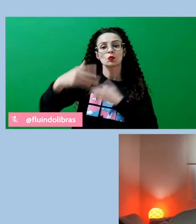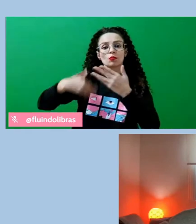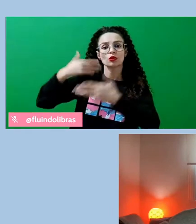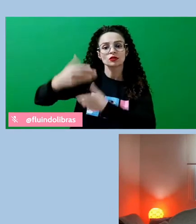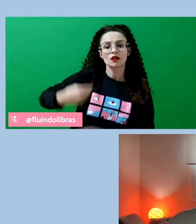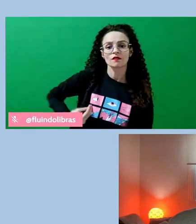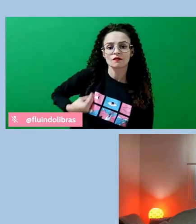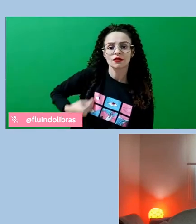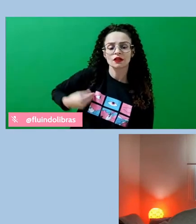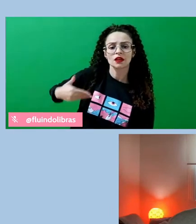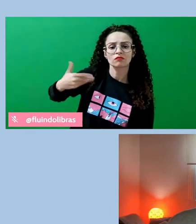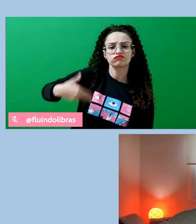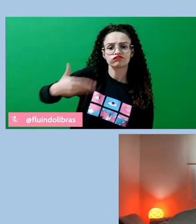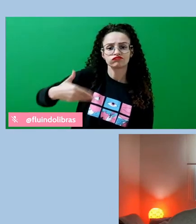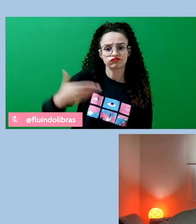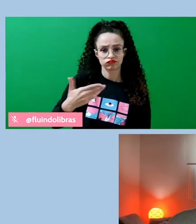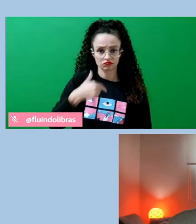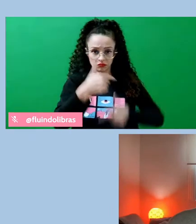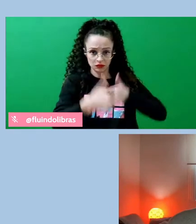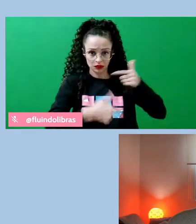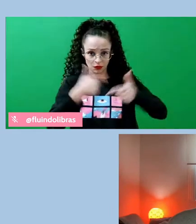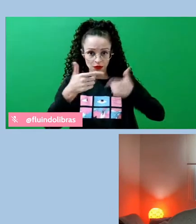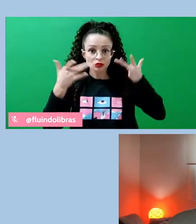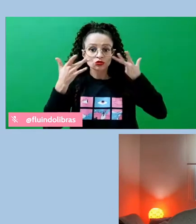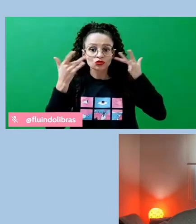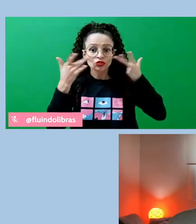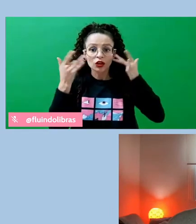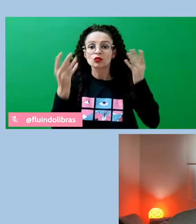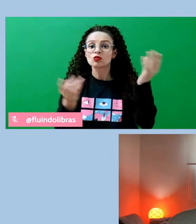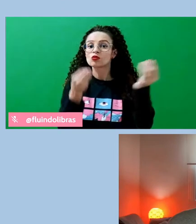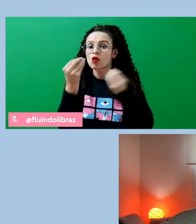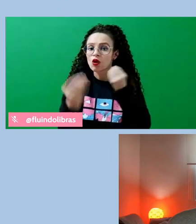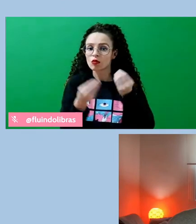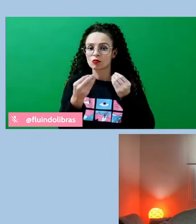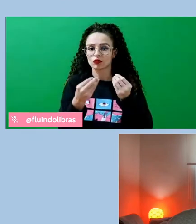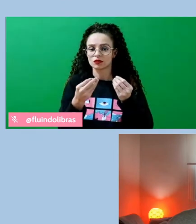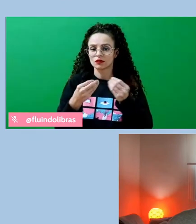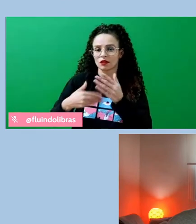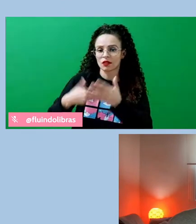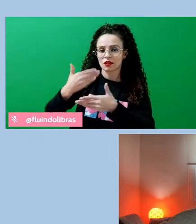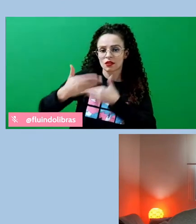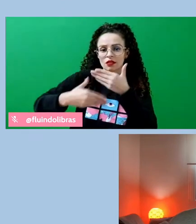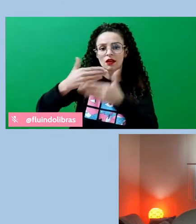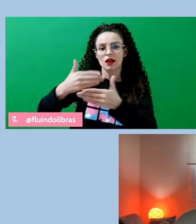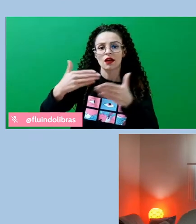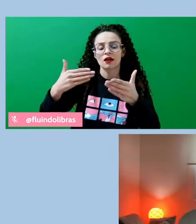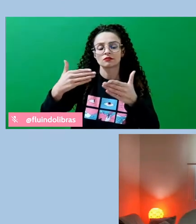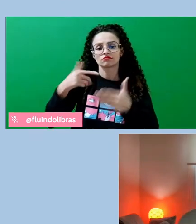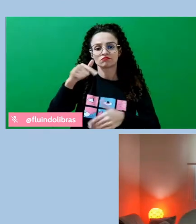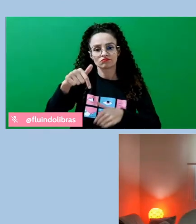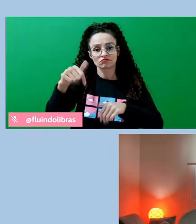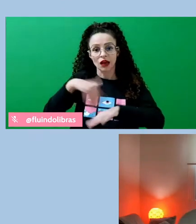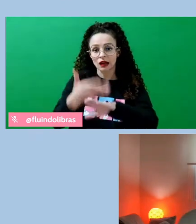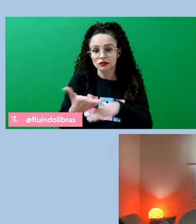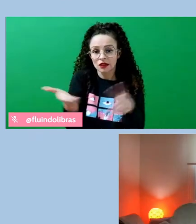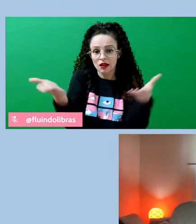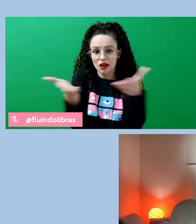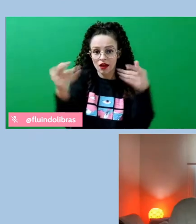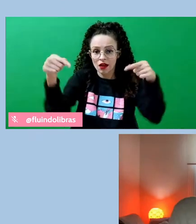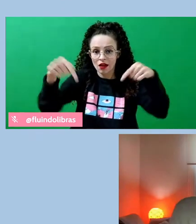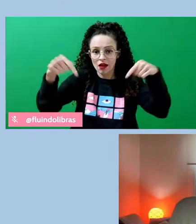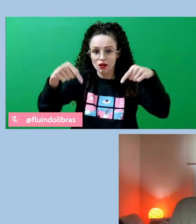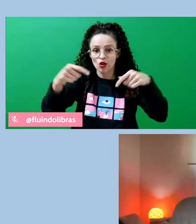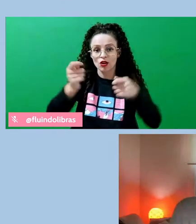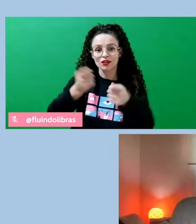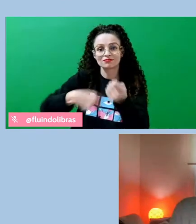né, atuando no teatro, que foi construindo esse processo até você chegar aqui no, nos